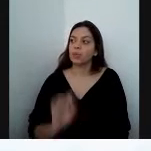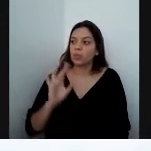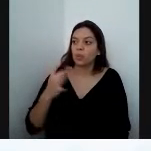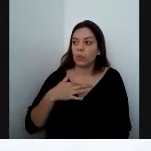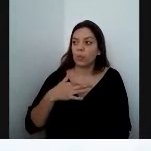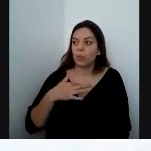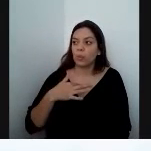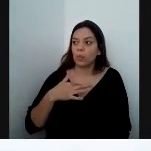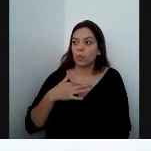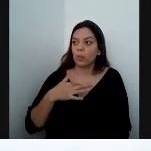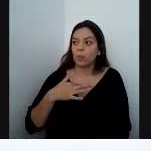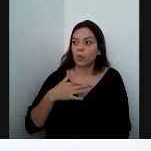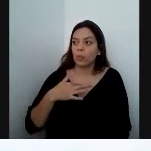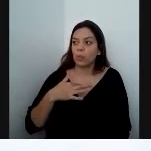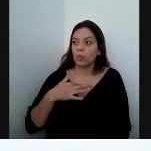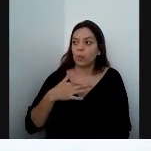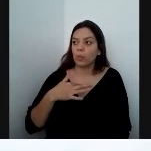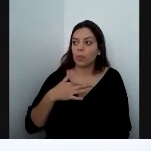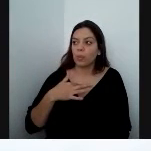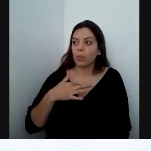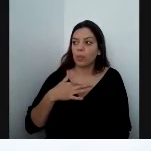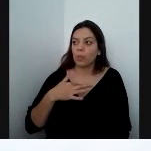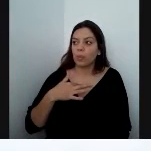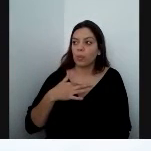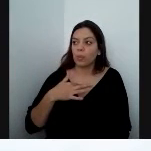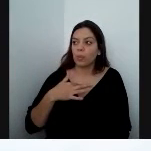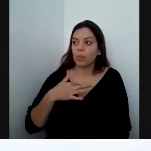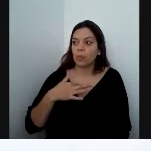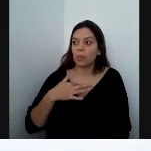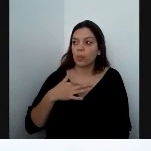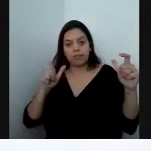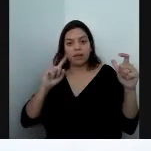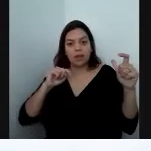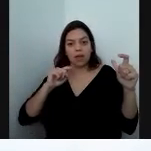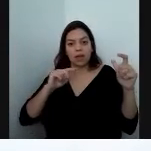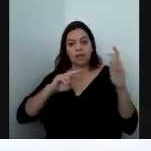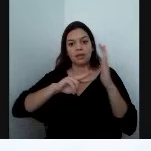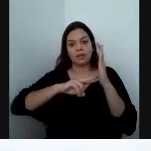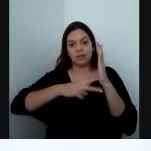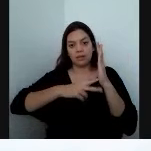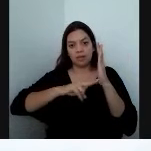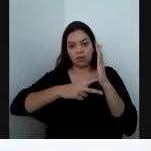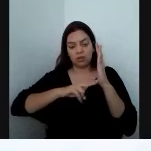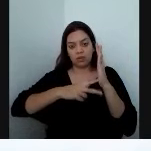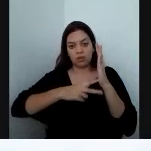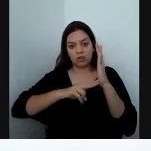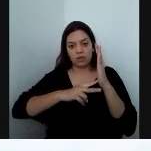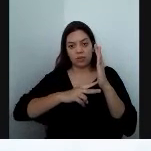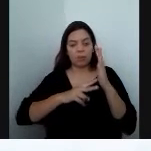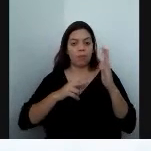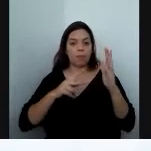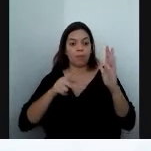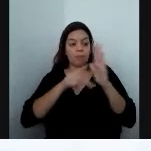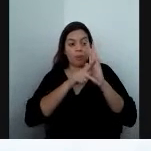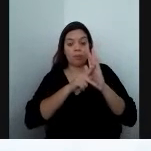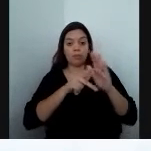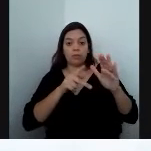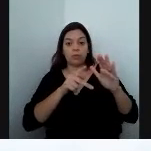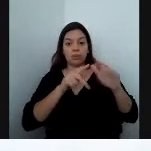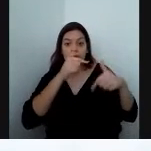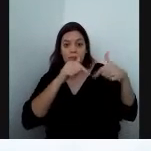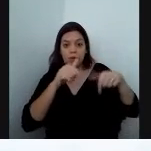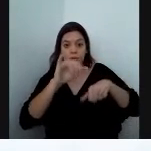né, um sindicato grande aqui, a Live é do Sindicato dos Metalúrgicos da Grande Curitiba. Então, é um sindicato que abrange, além da